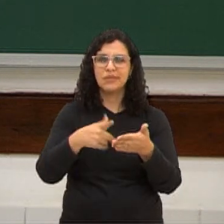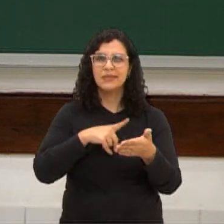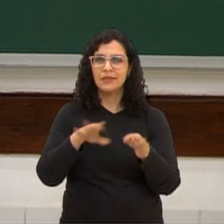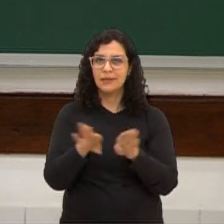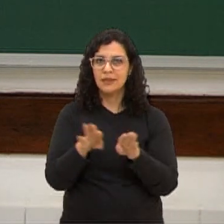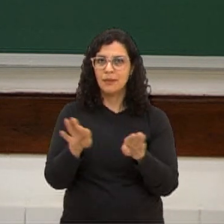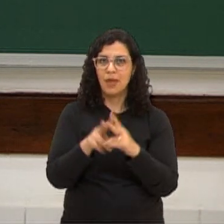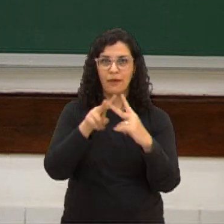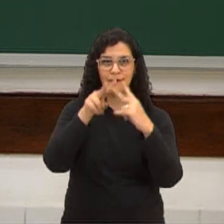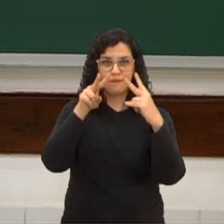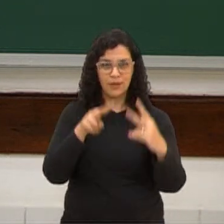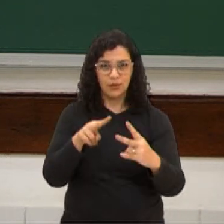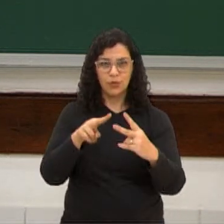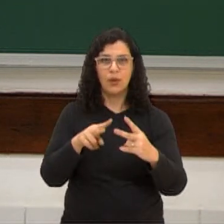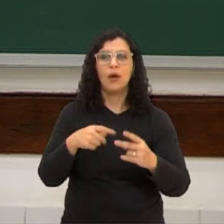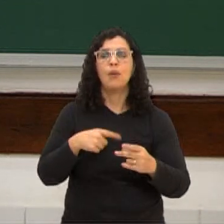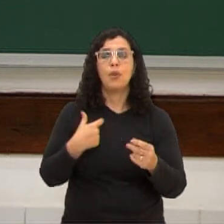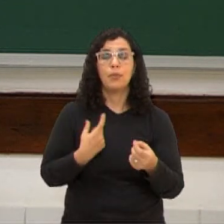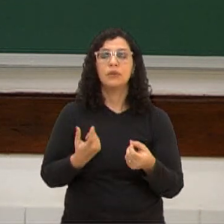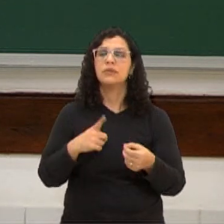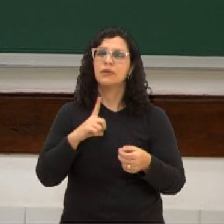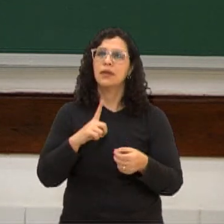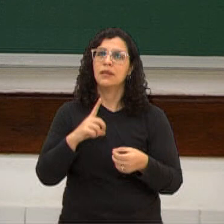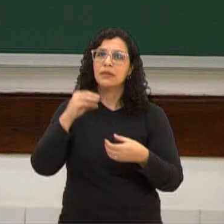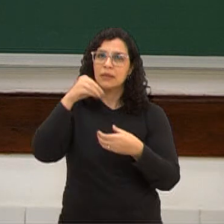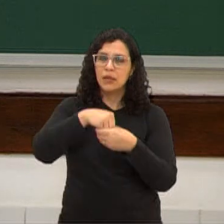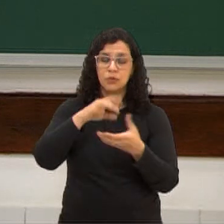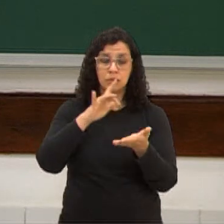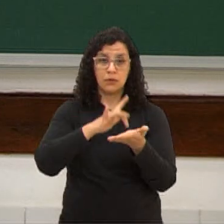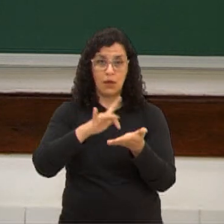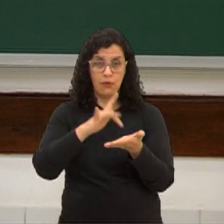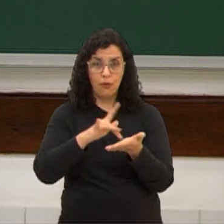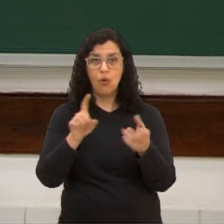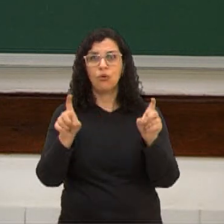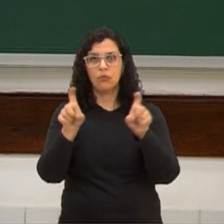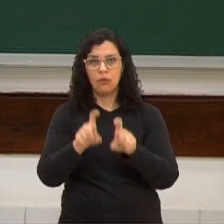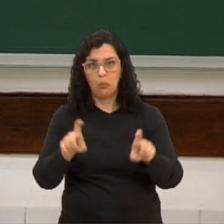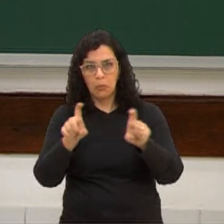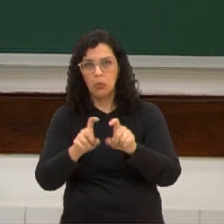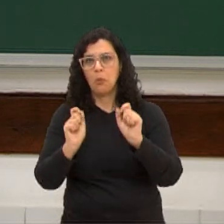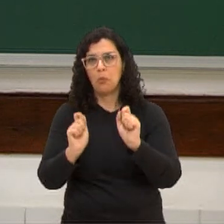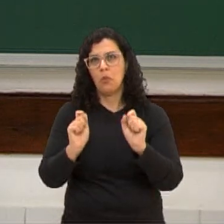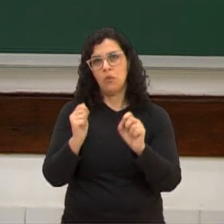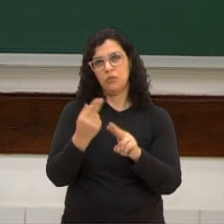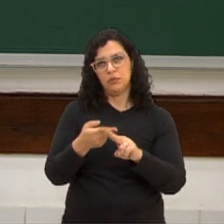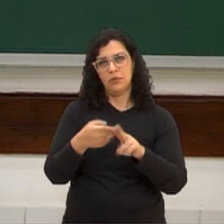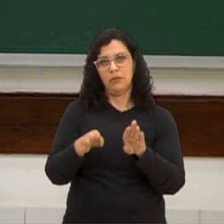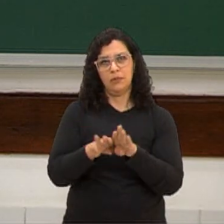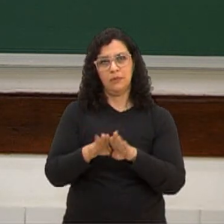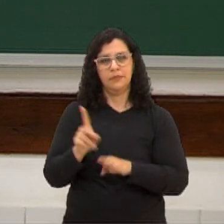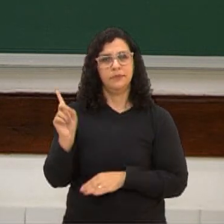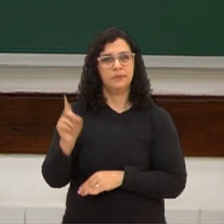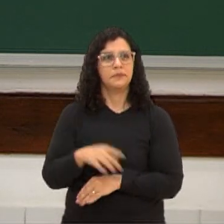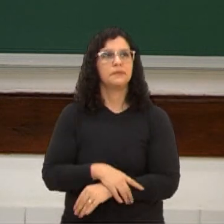agenda virtual. Então, vinculada ao celular, ao telefone e ao computador.